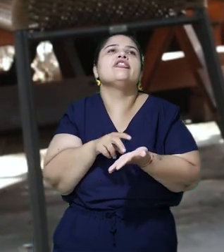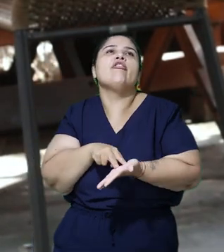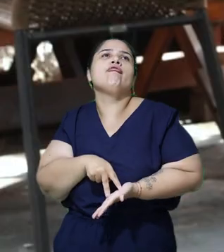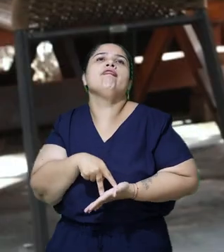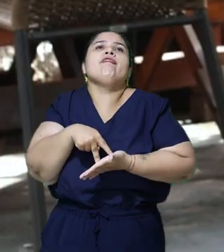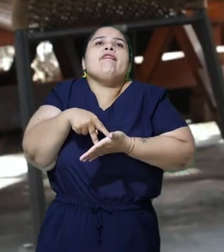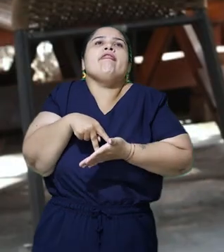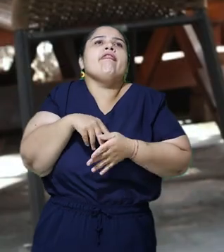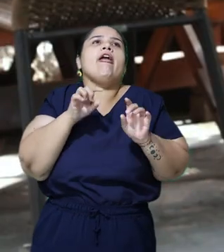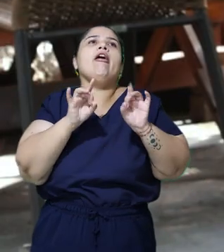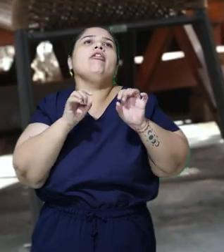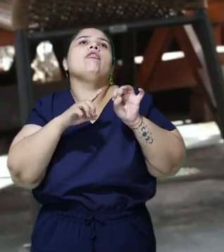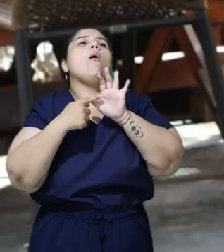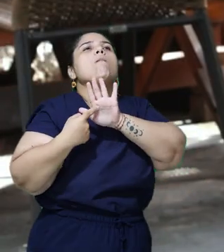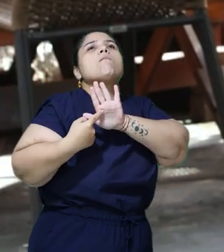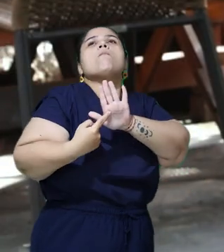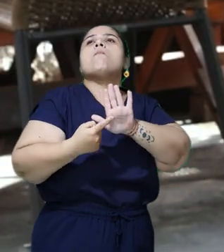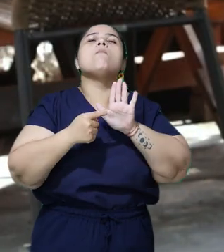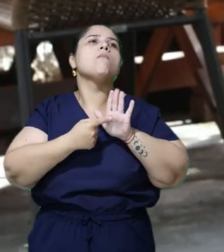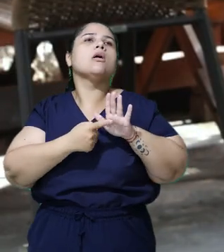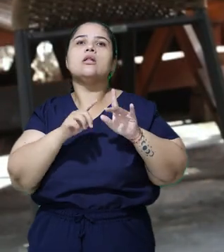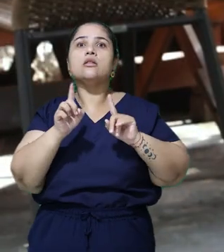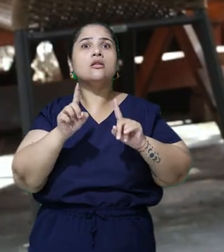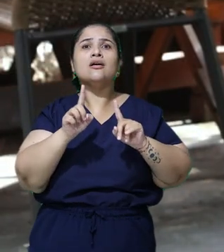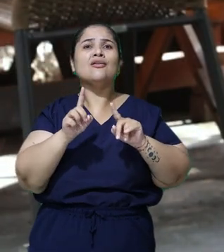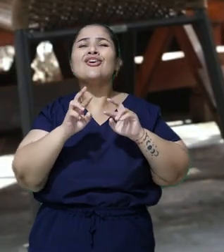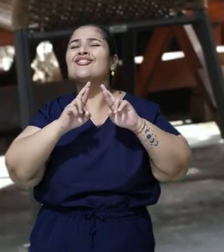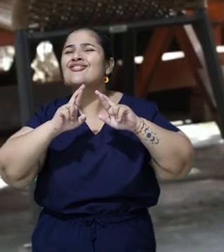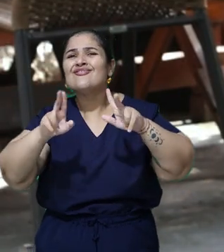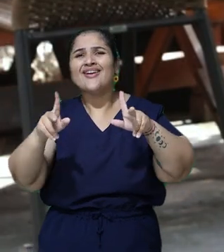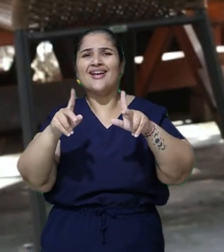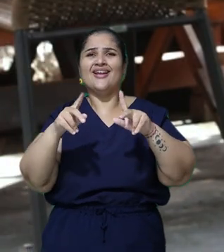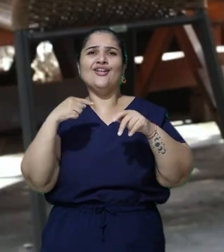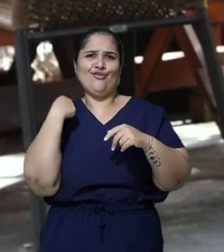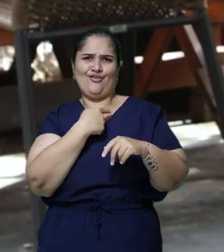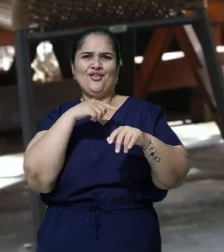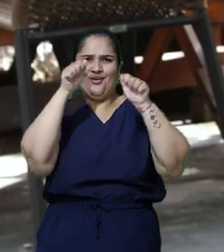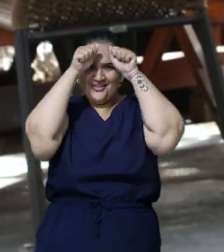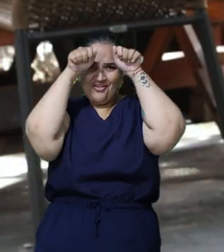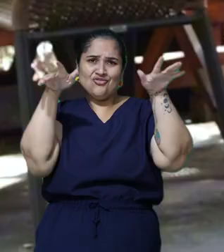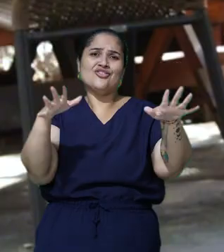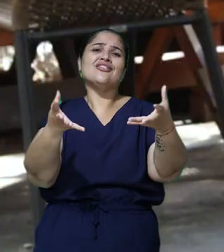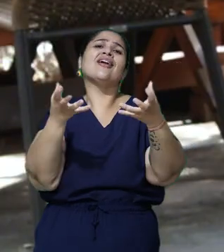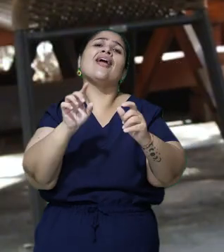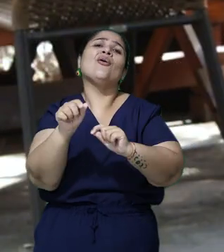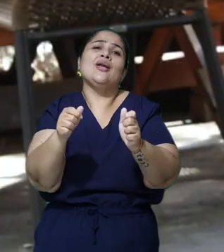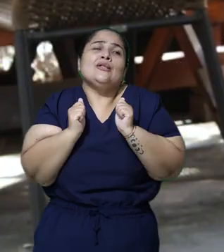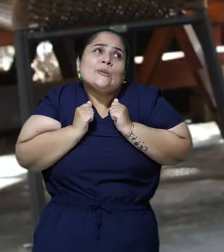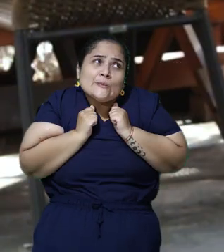para chamar a atenção, né? Sendo que é o contrário, né? A gente que é autista, a gente quer se recolher, então